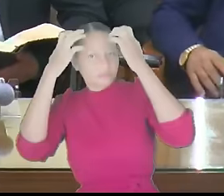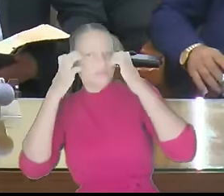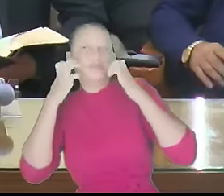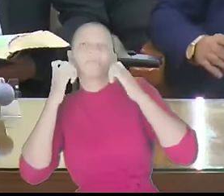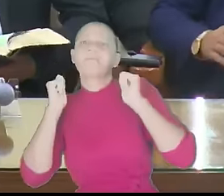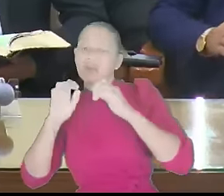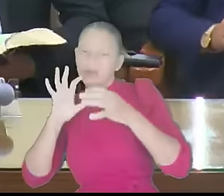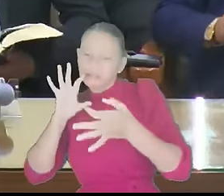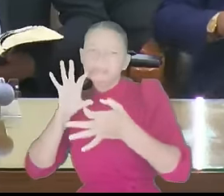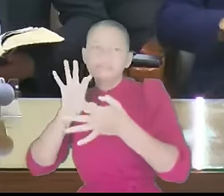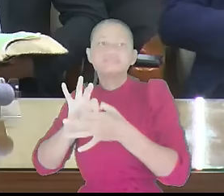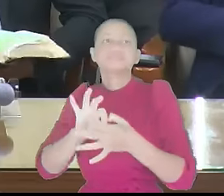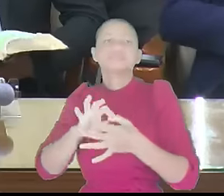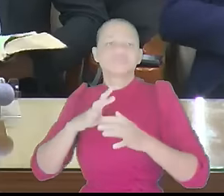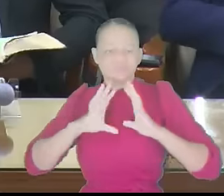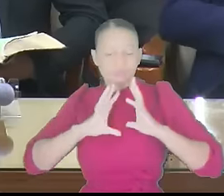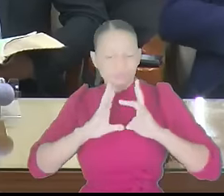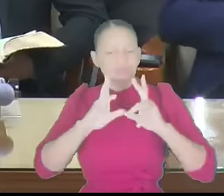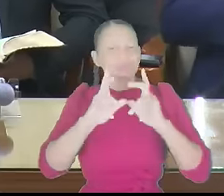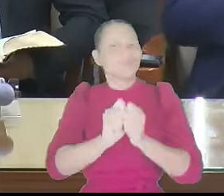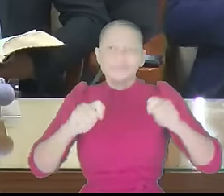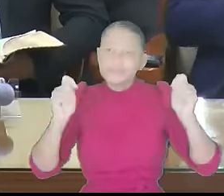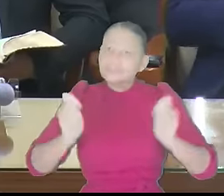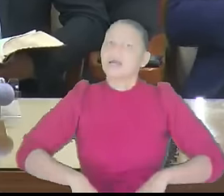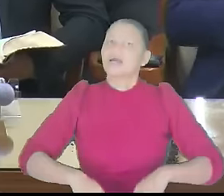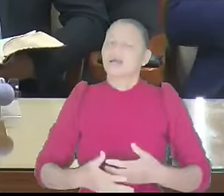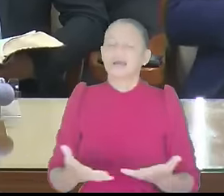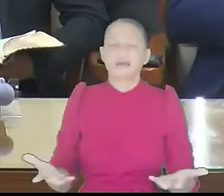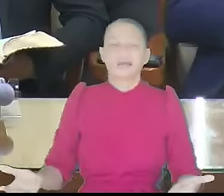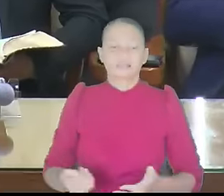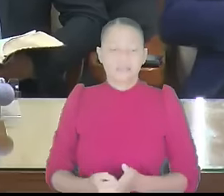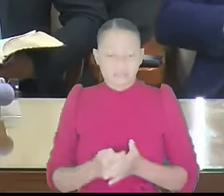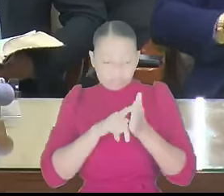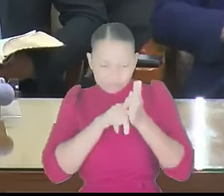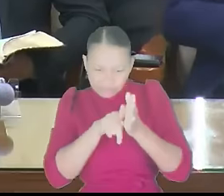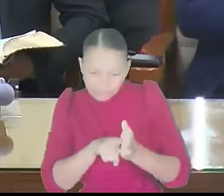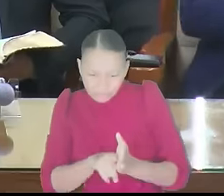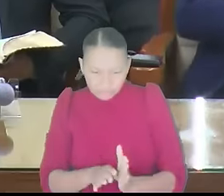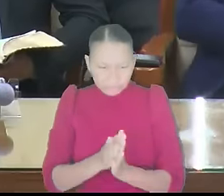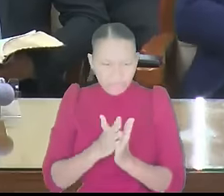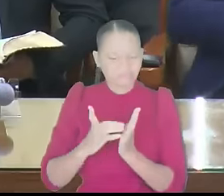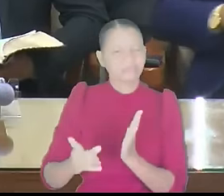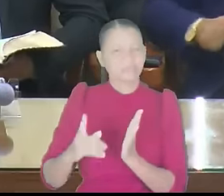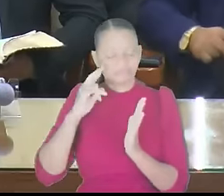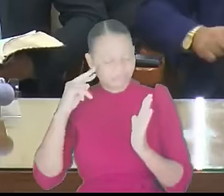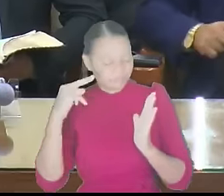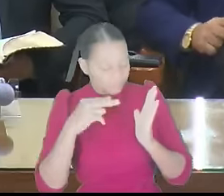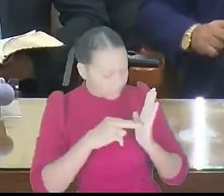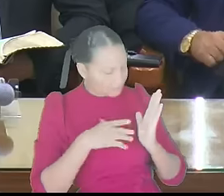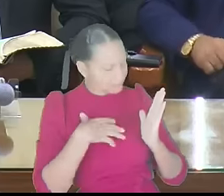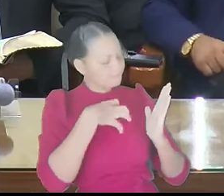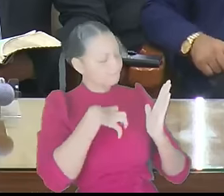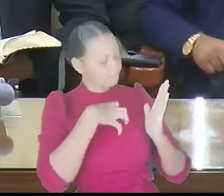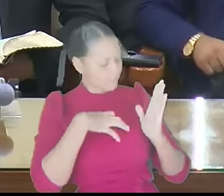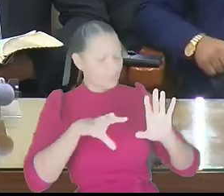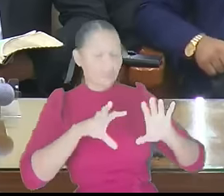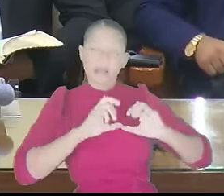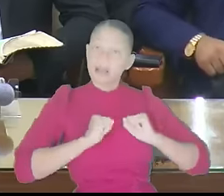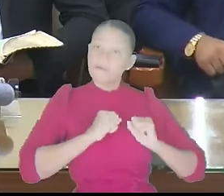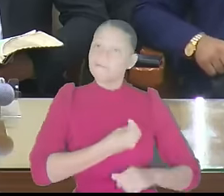não, toda a Bíblia dá para falar. Jesus disse, examinais as escrituras, porque vós julgais ter nelas a vida eterna, e são